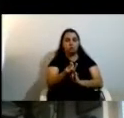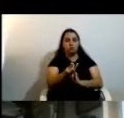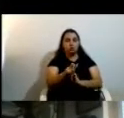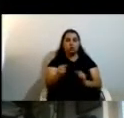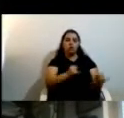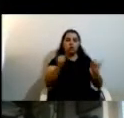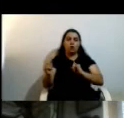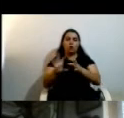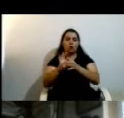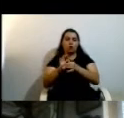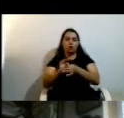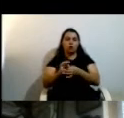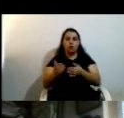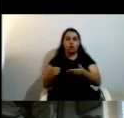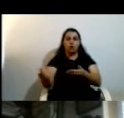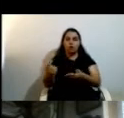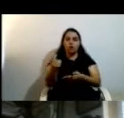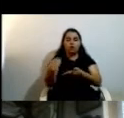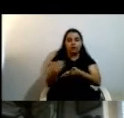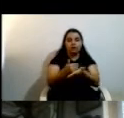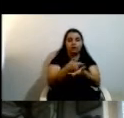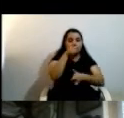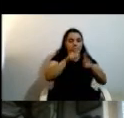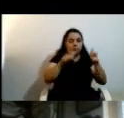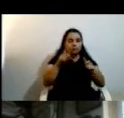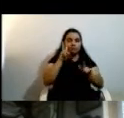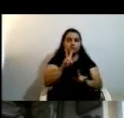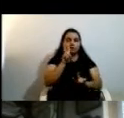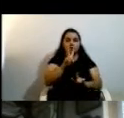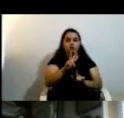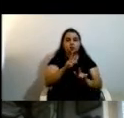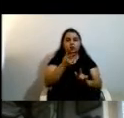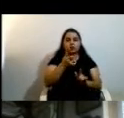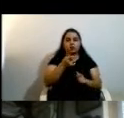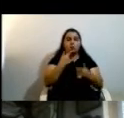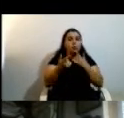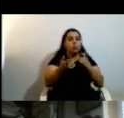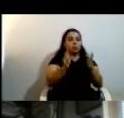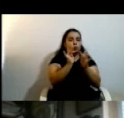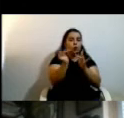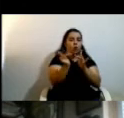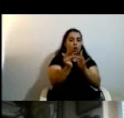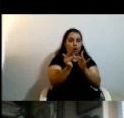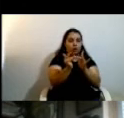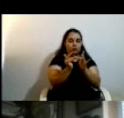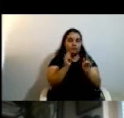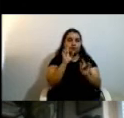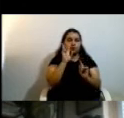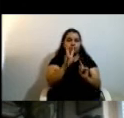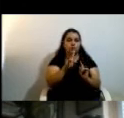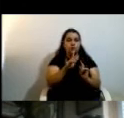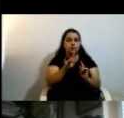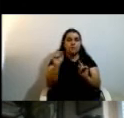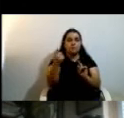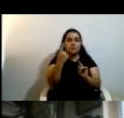pessoas, vemos que na nossa amostra do inquérito online, a principal fonte de rendimentos é o trabalho,